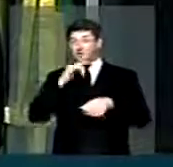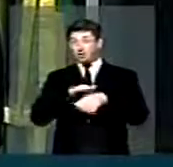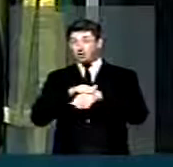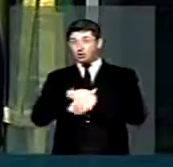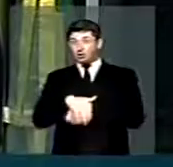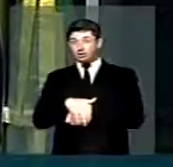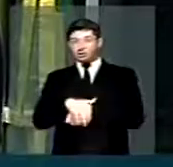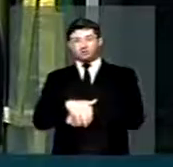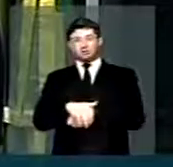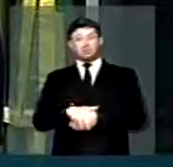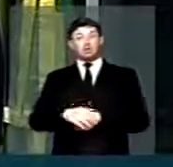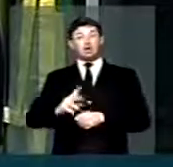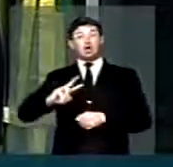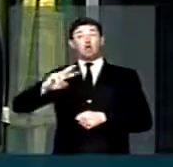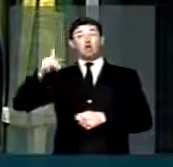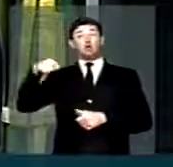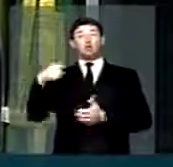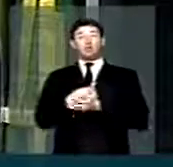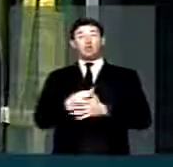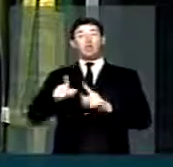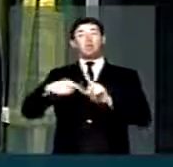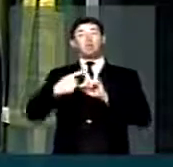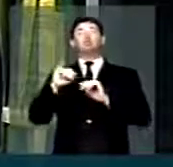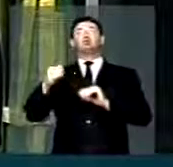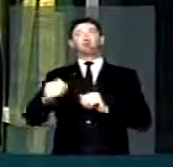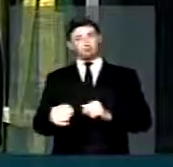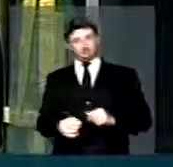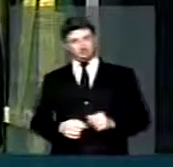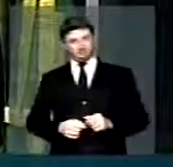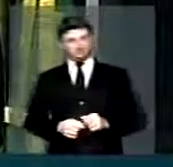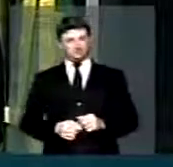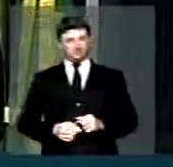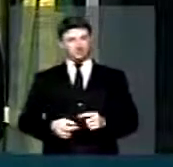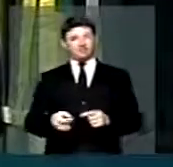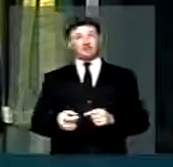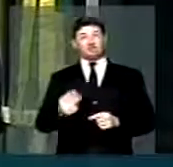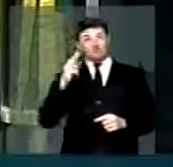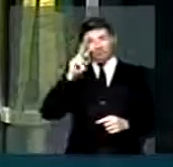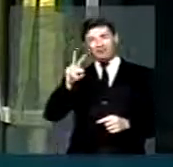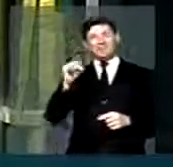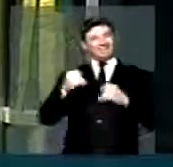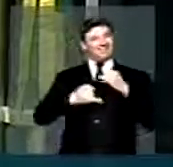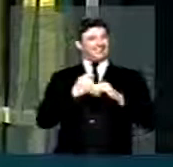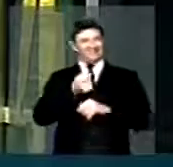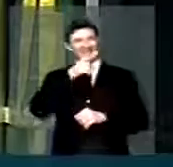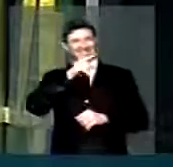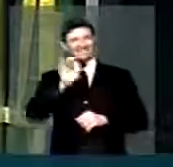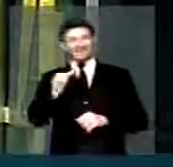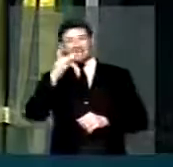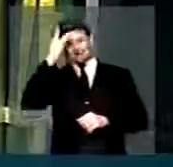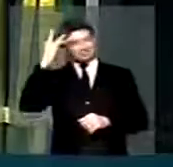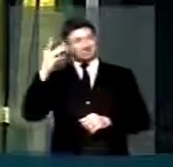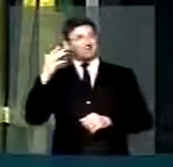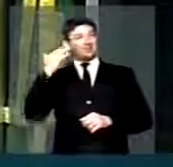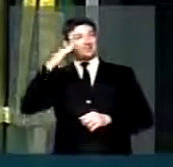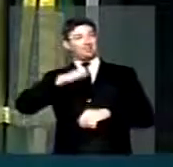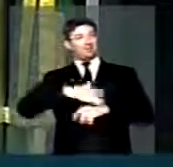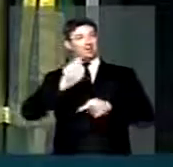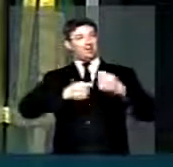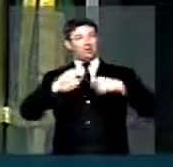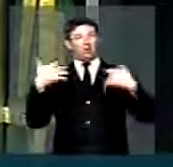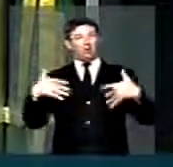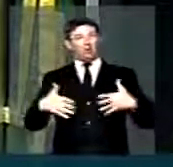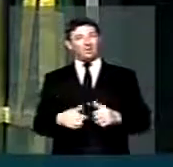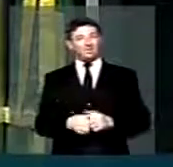jantar custa o dobro, mais a taxa de juros. Vi isso na internet também, interessante. Como é